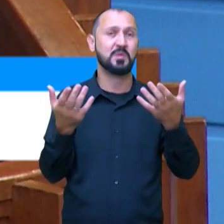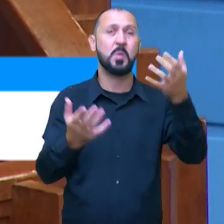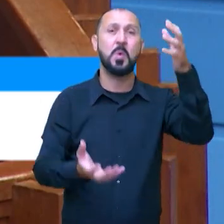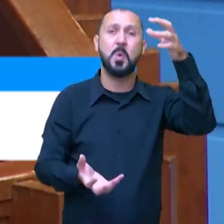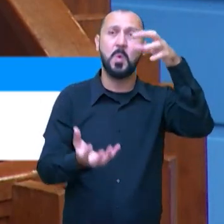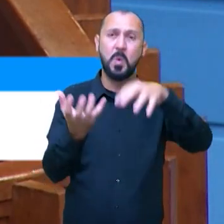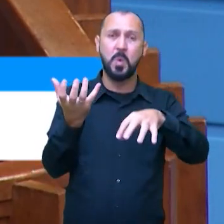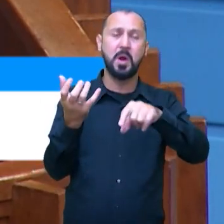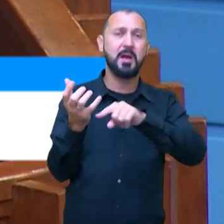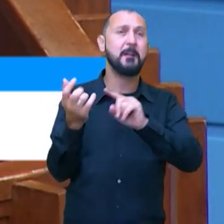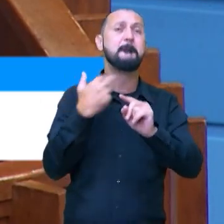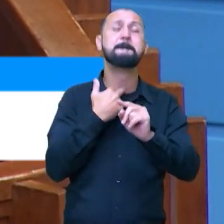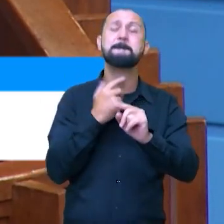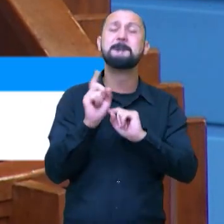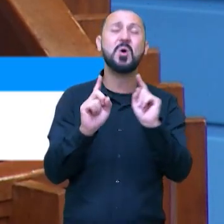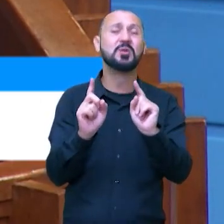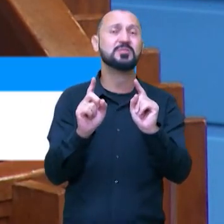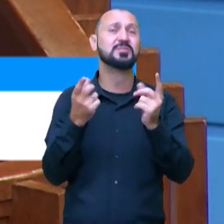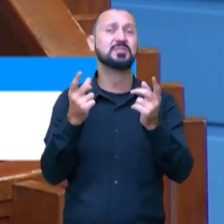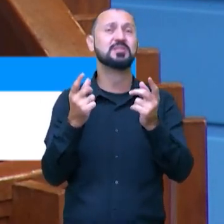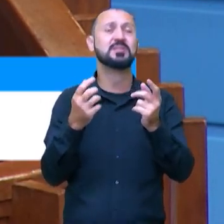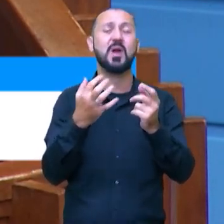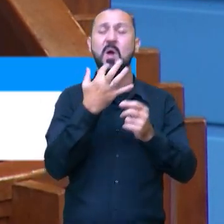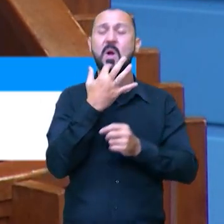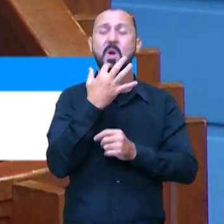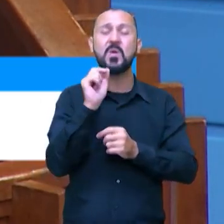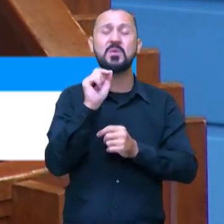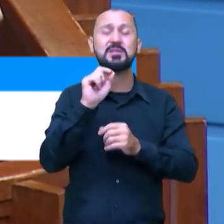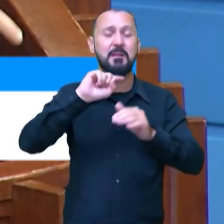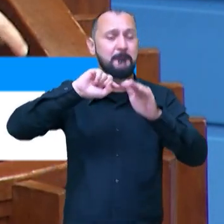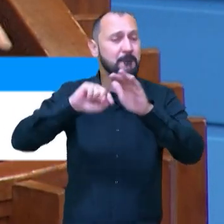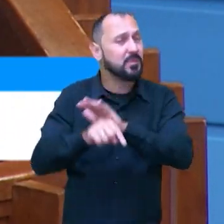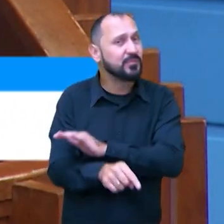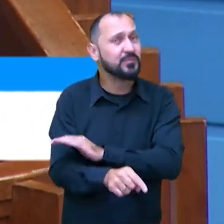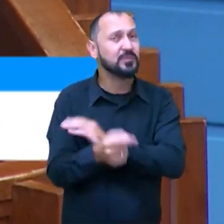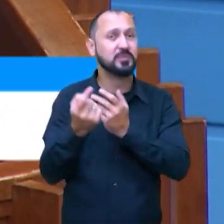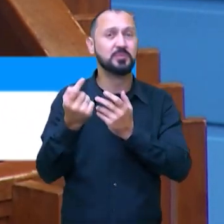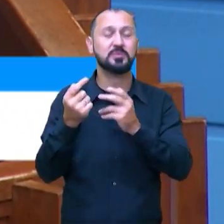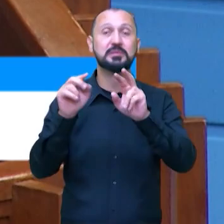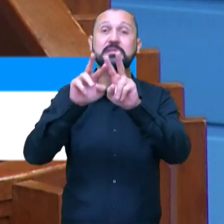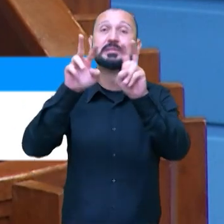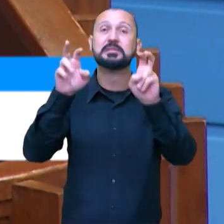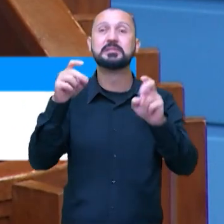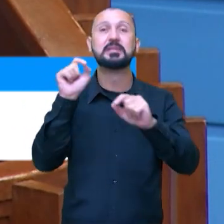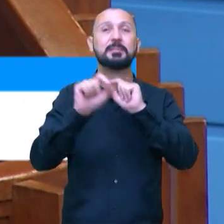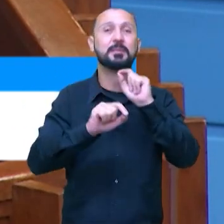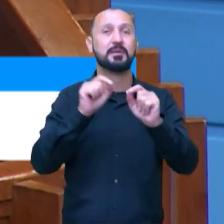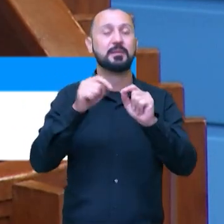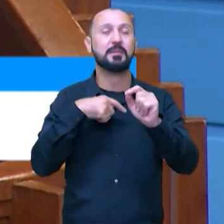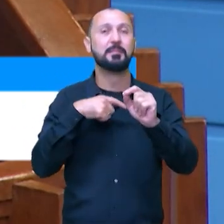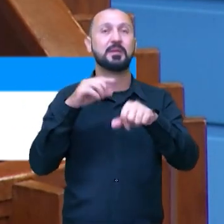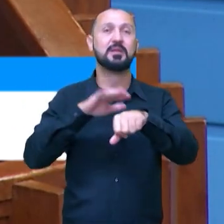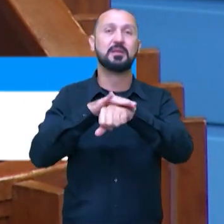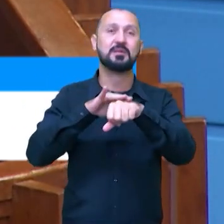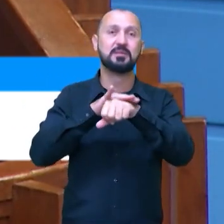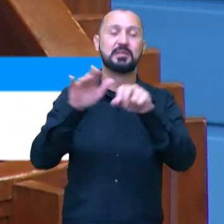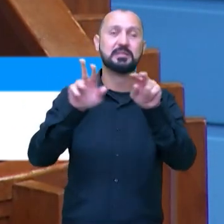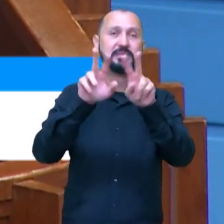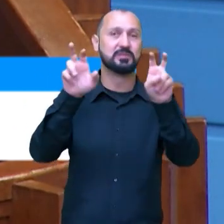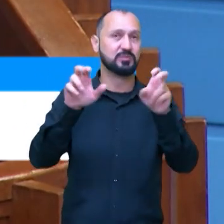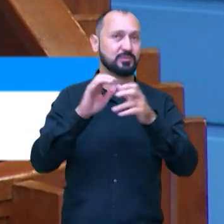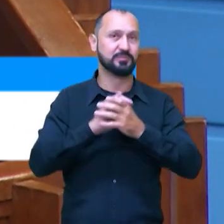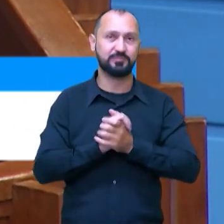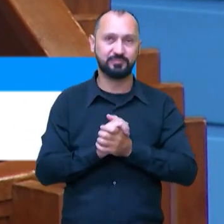O Congresso não tem conhecimento suficiente, neste caso, para tratar